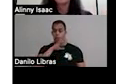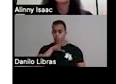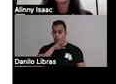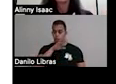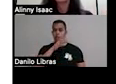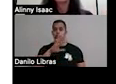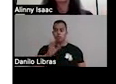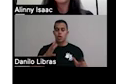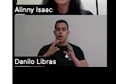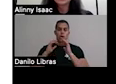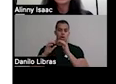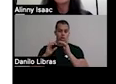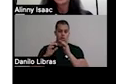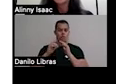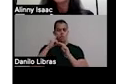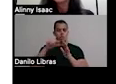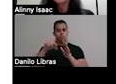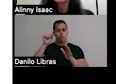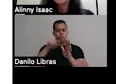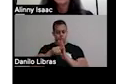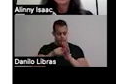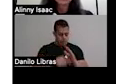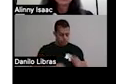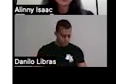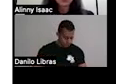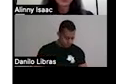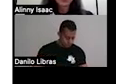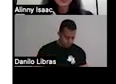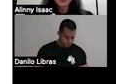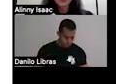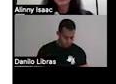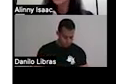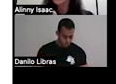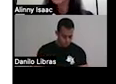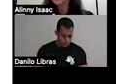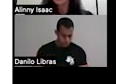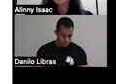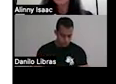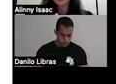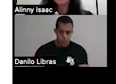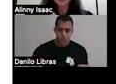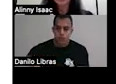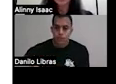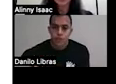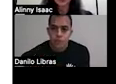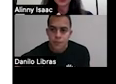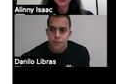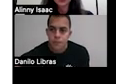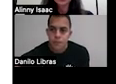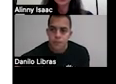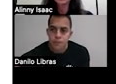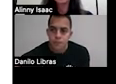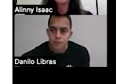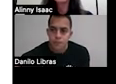tecido cerebral coletado para análise. Também não sei se todos estão familiarizados com esse teste, então vou falar brevemente